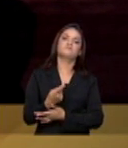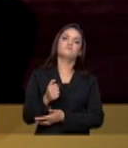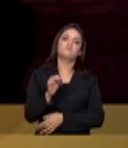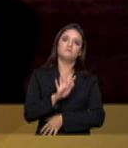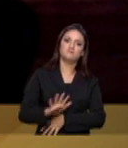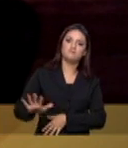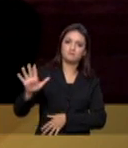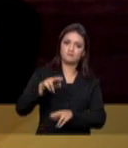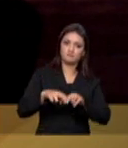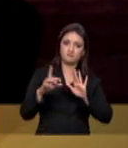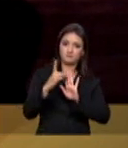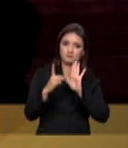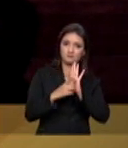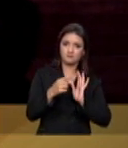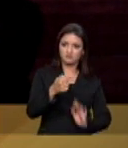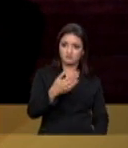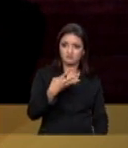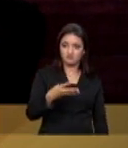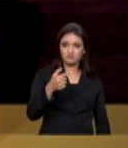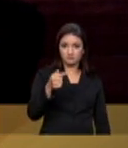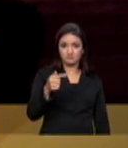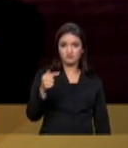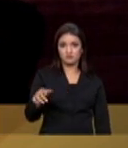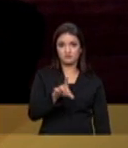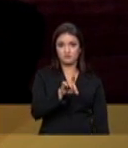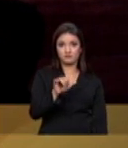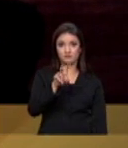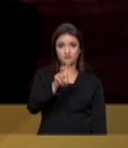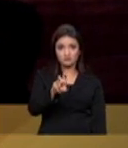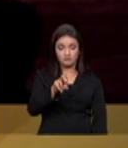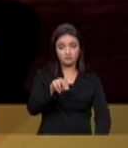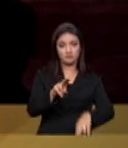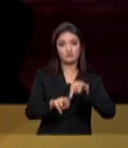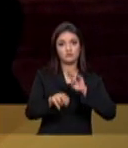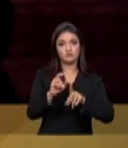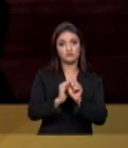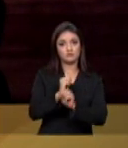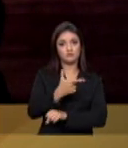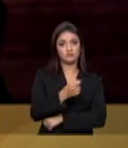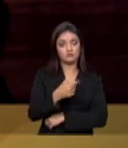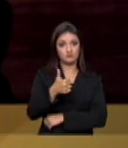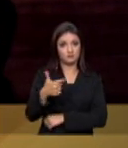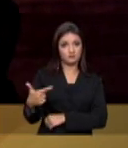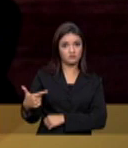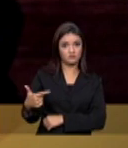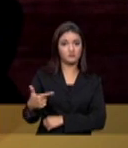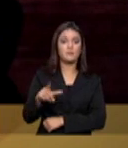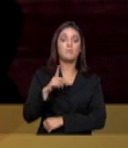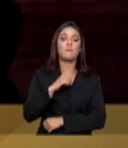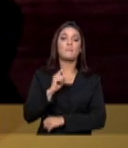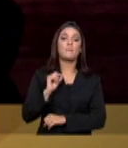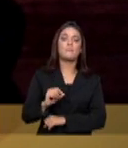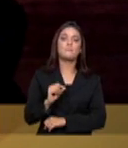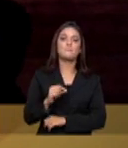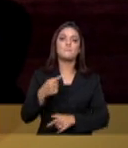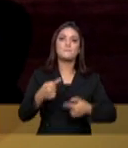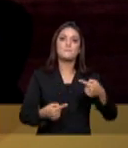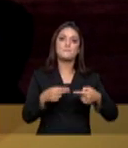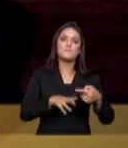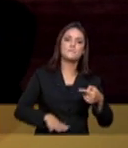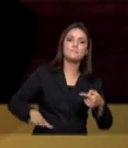pelo decreto 7477 de cinco de junho 2012 que instituiu a política nacional